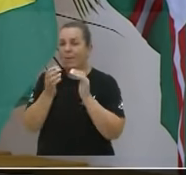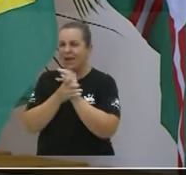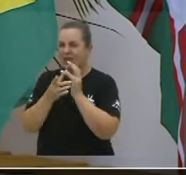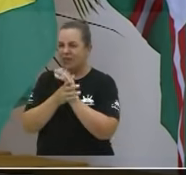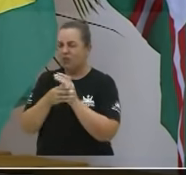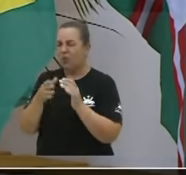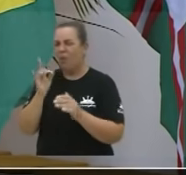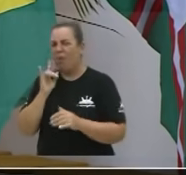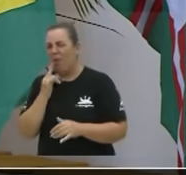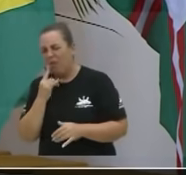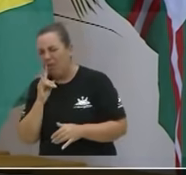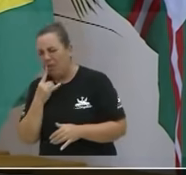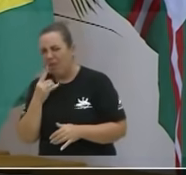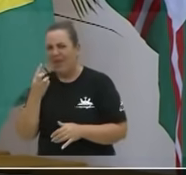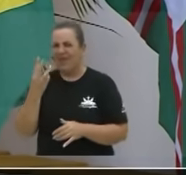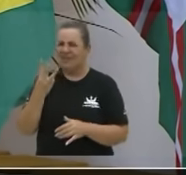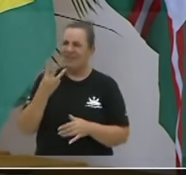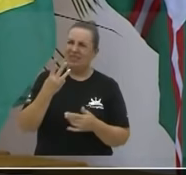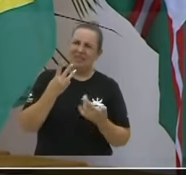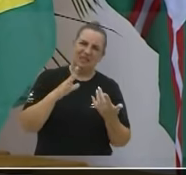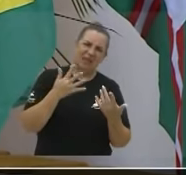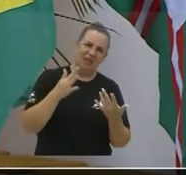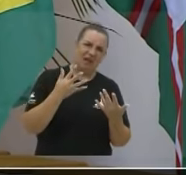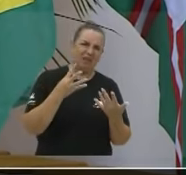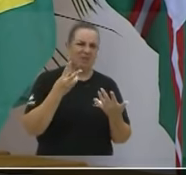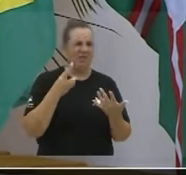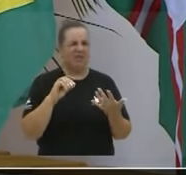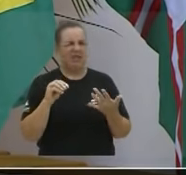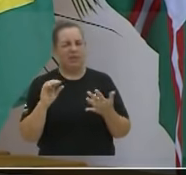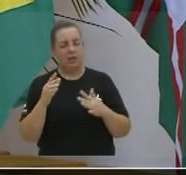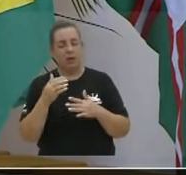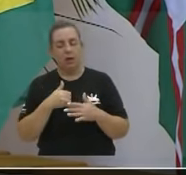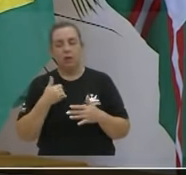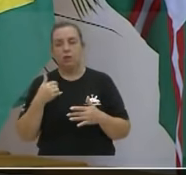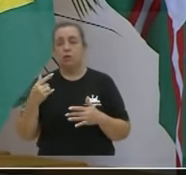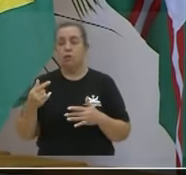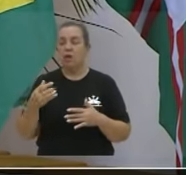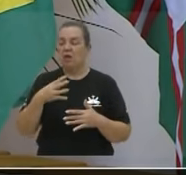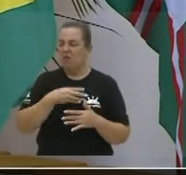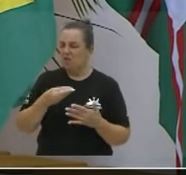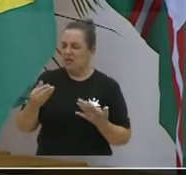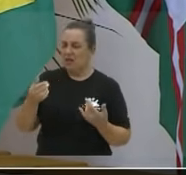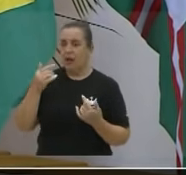semana, 30 e poucos anos, uma filha, ela ligou para quê?